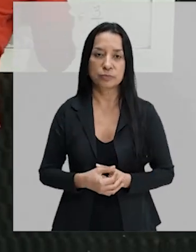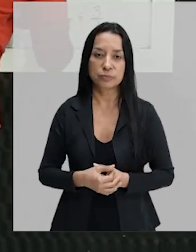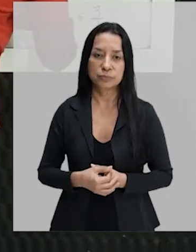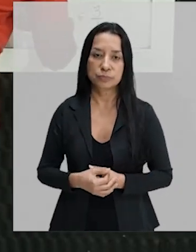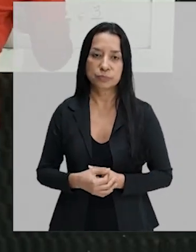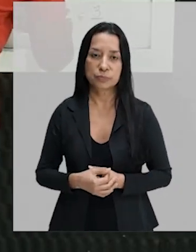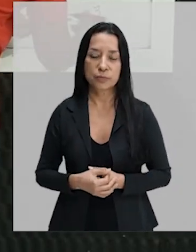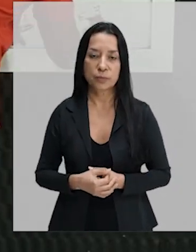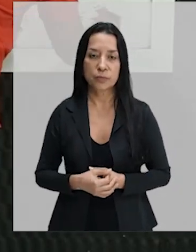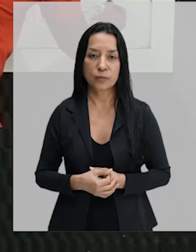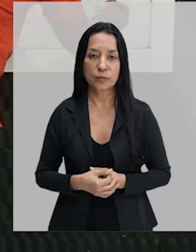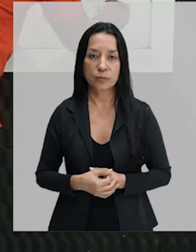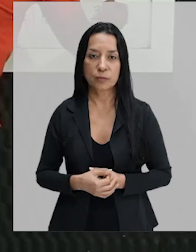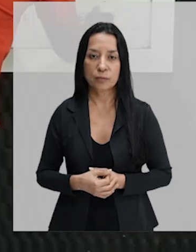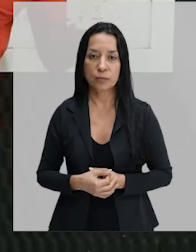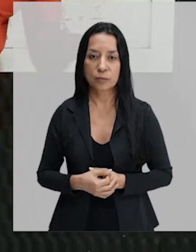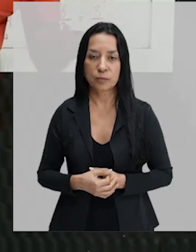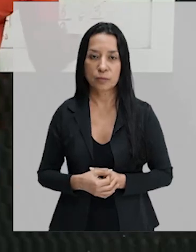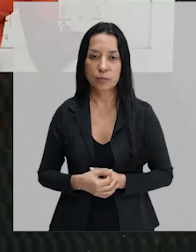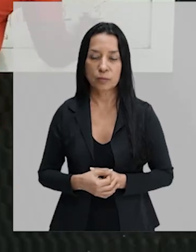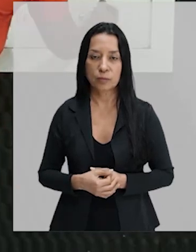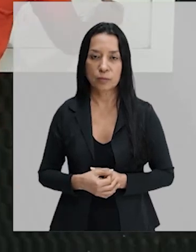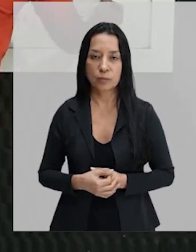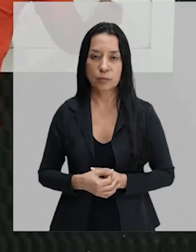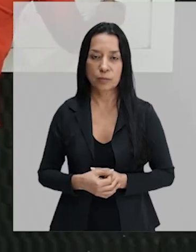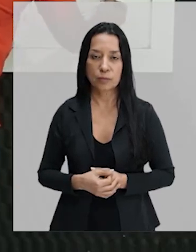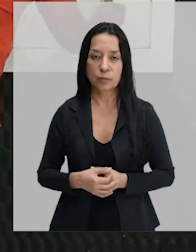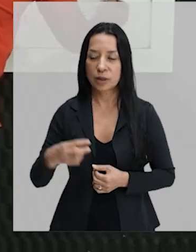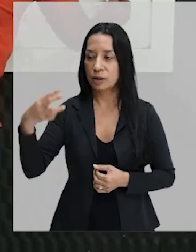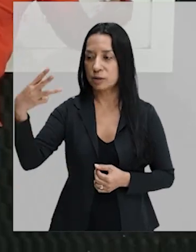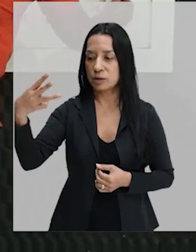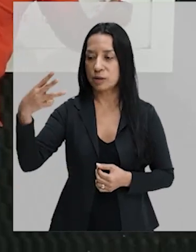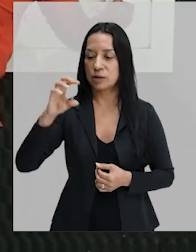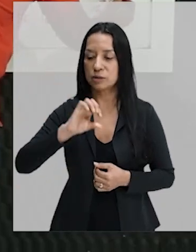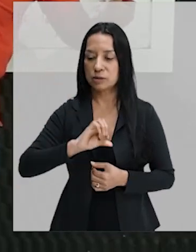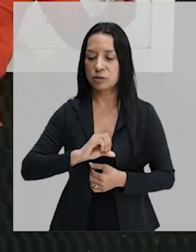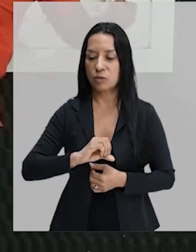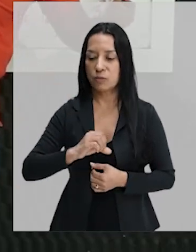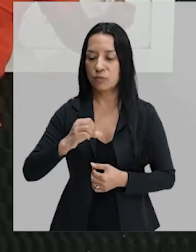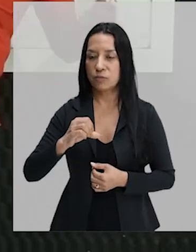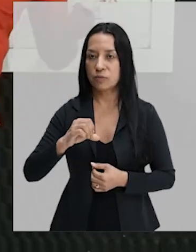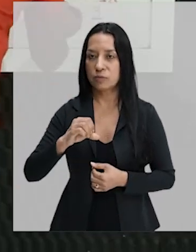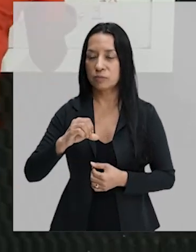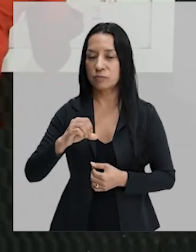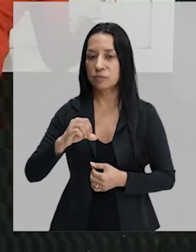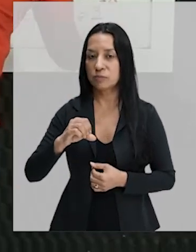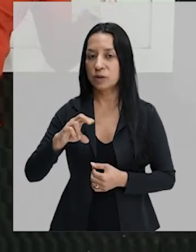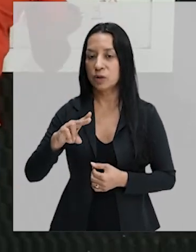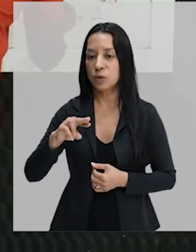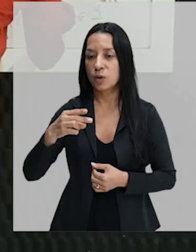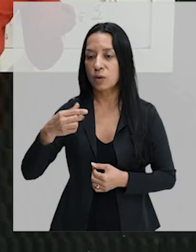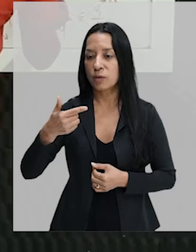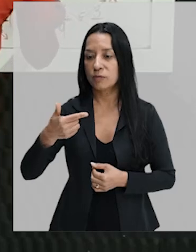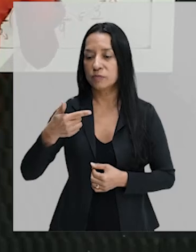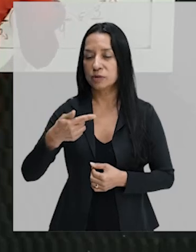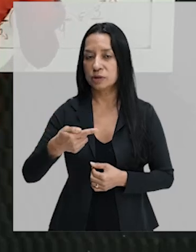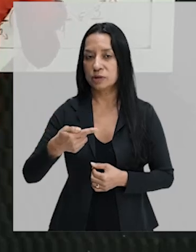né? Aqui deve ser uma questão de marcar com uma opção só. Aqui vai dar 27, aqui vai